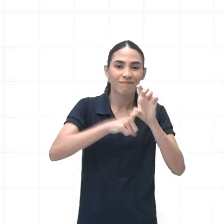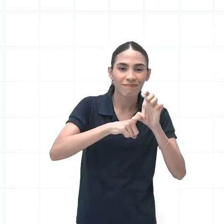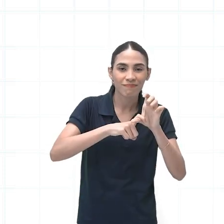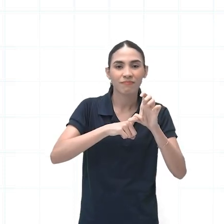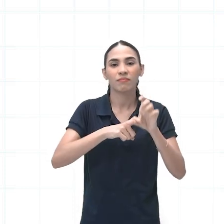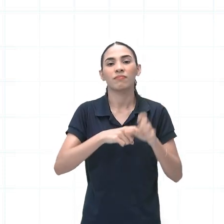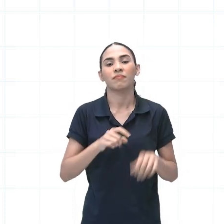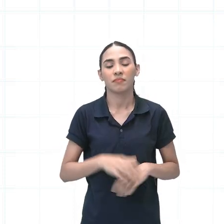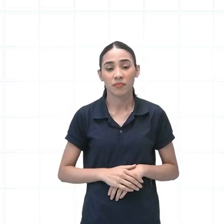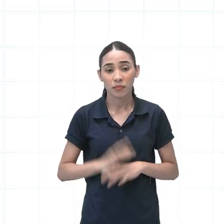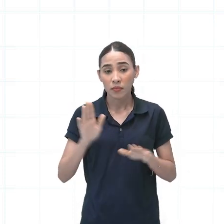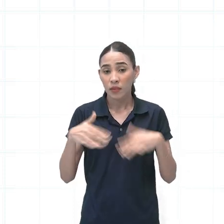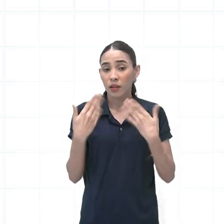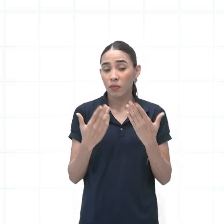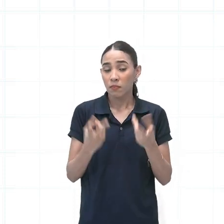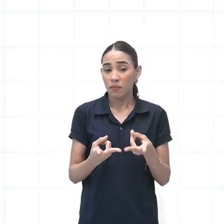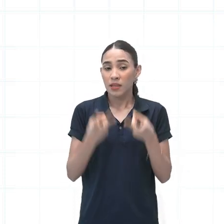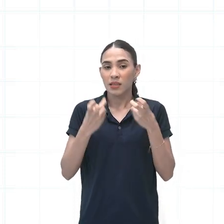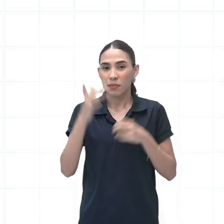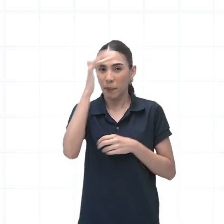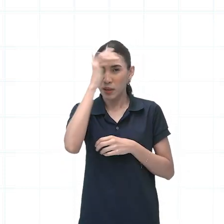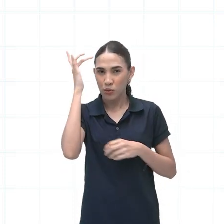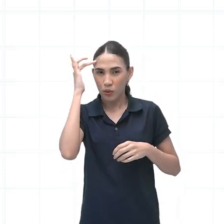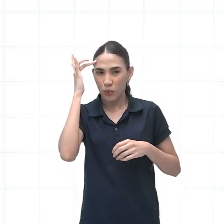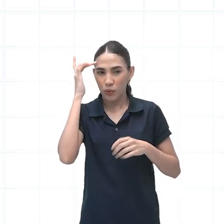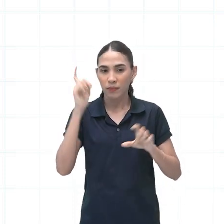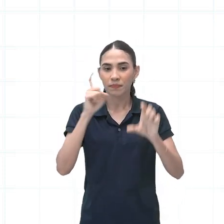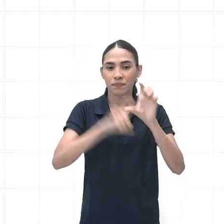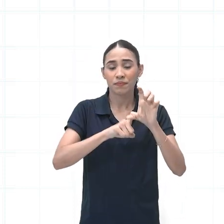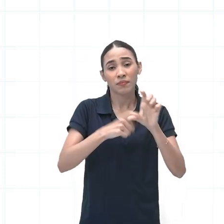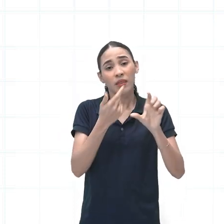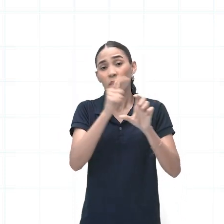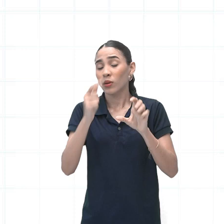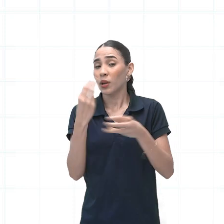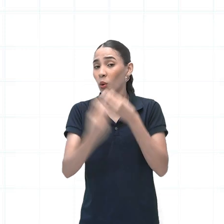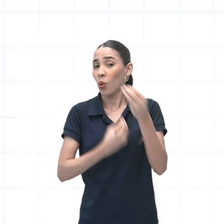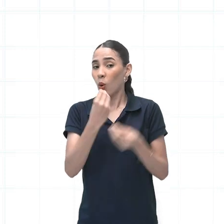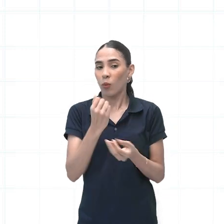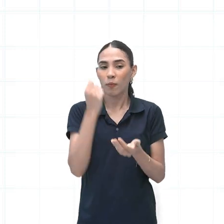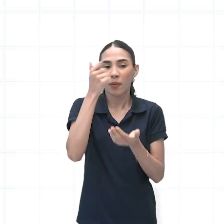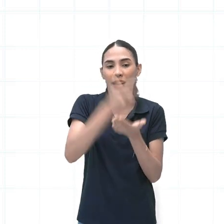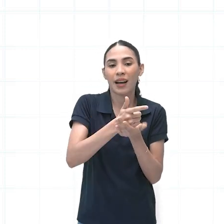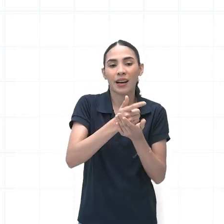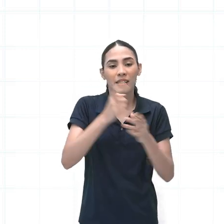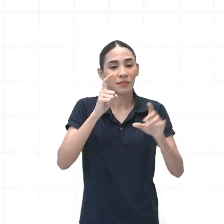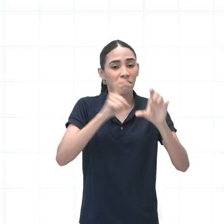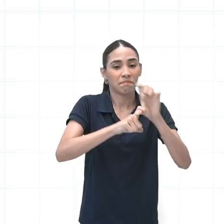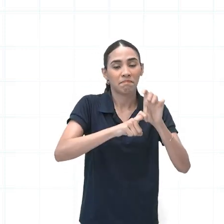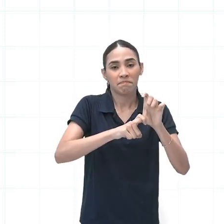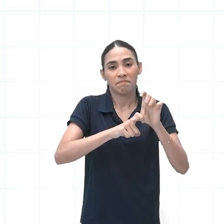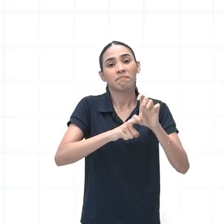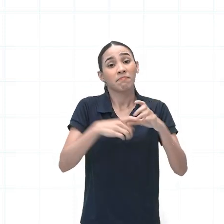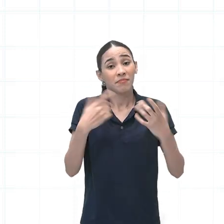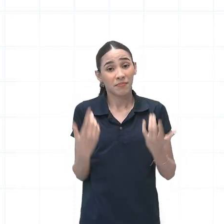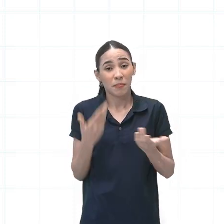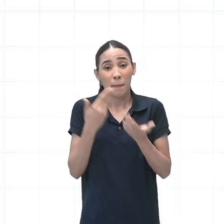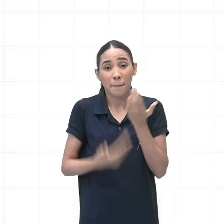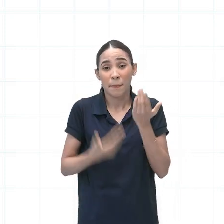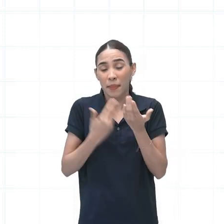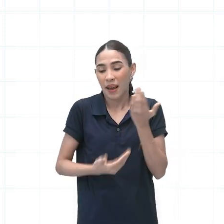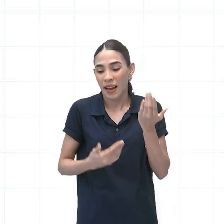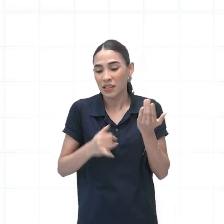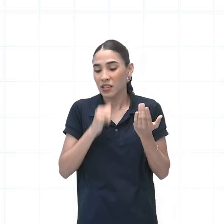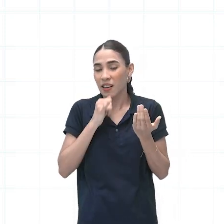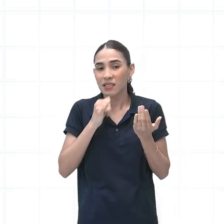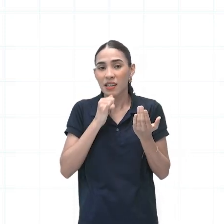nome negativado, percebam que a pessoa não tem como pagar as suas dívidas, ela acaba perdendo o